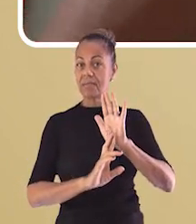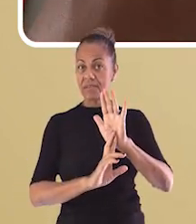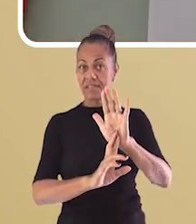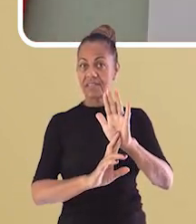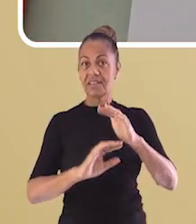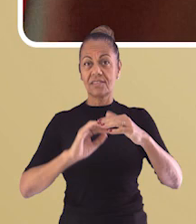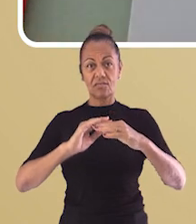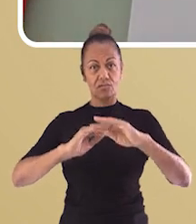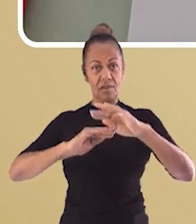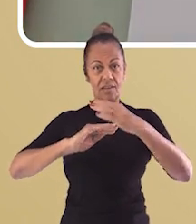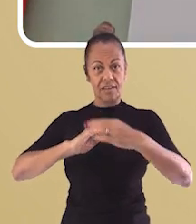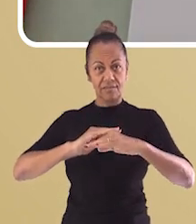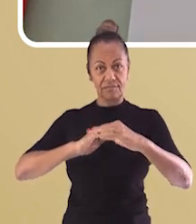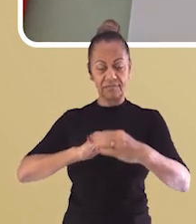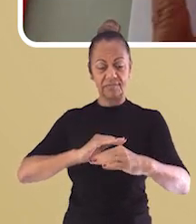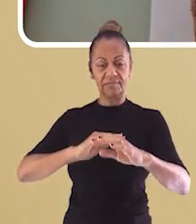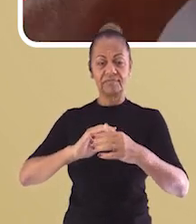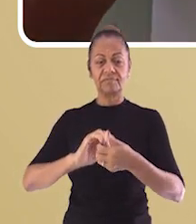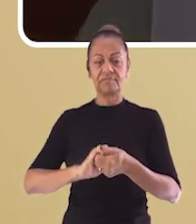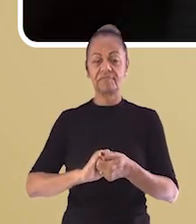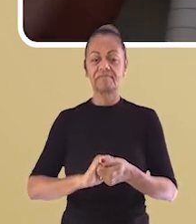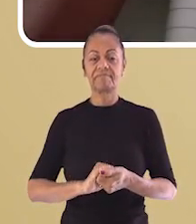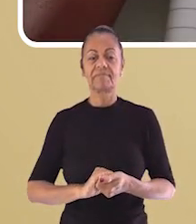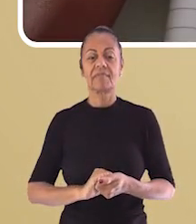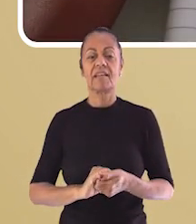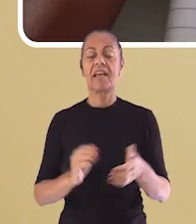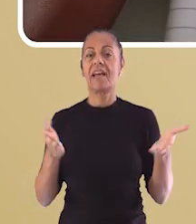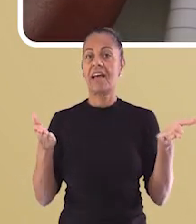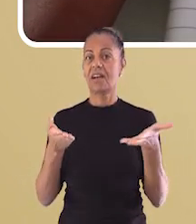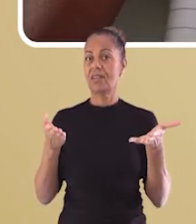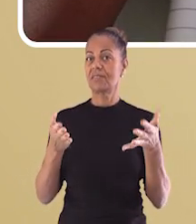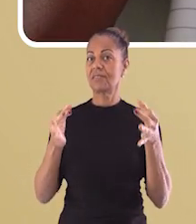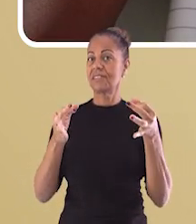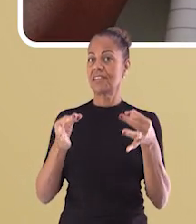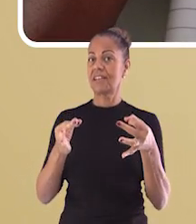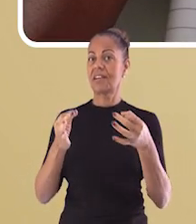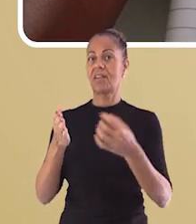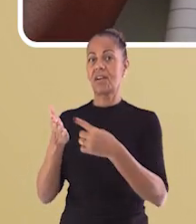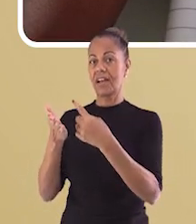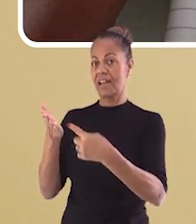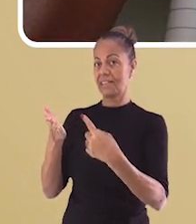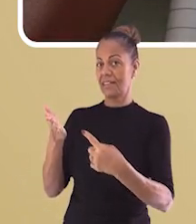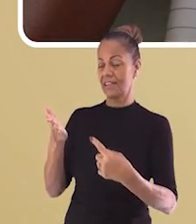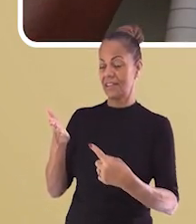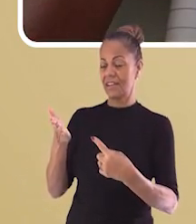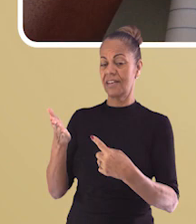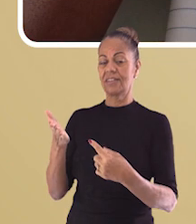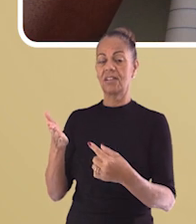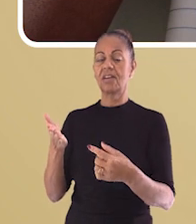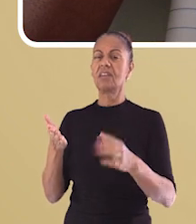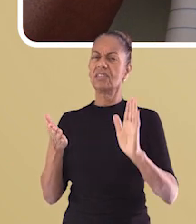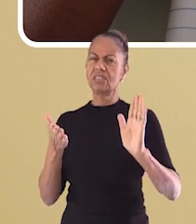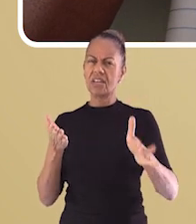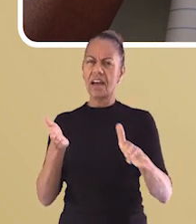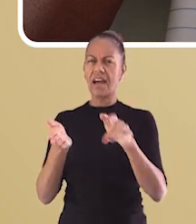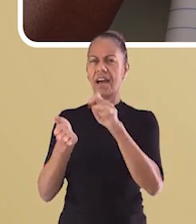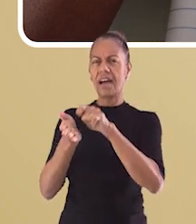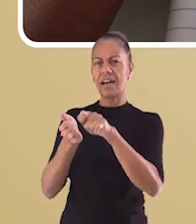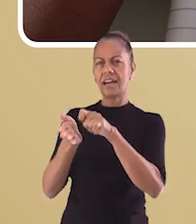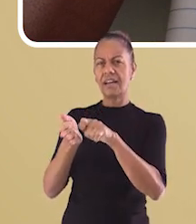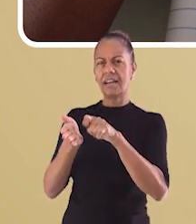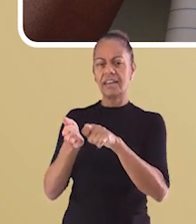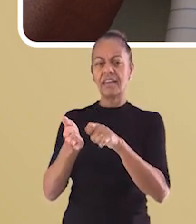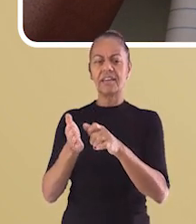ou representações do relevo. Tudo certo, agora vou voltar ao caderno, eu já tinha deixado algumas